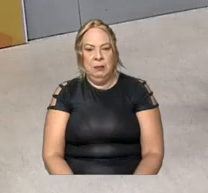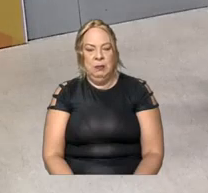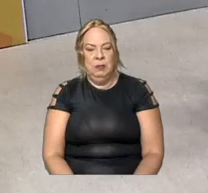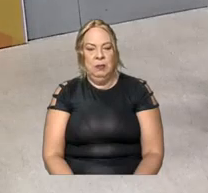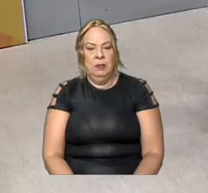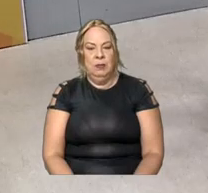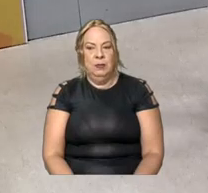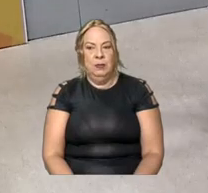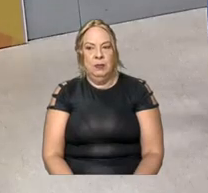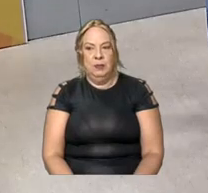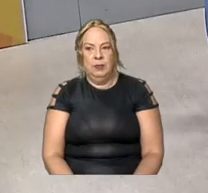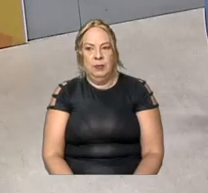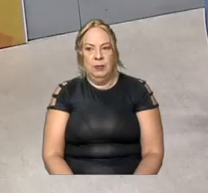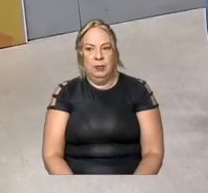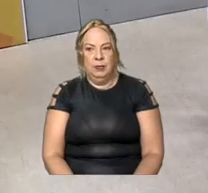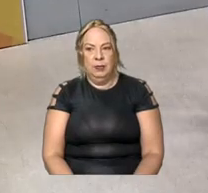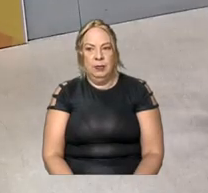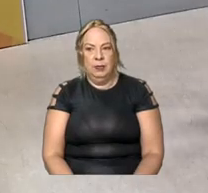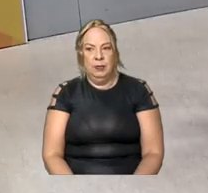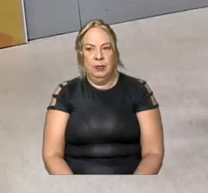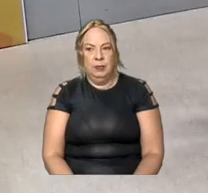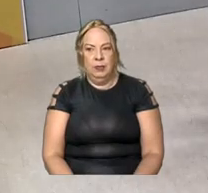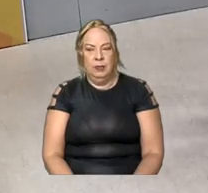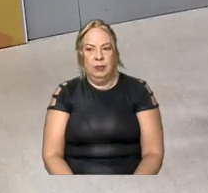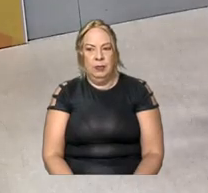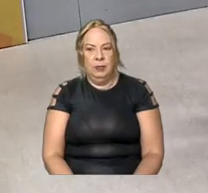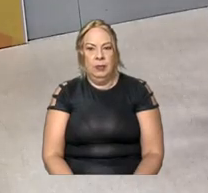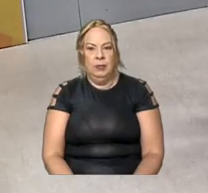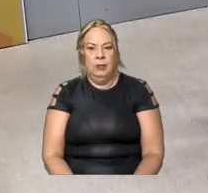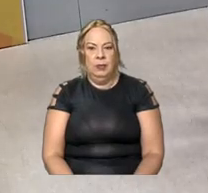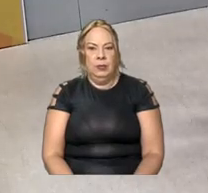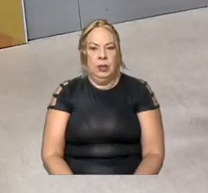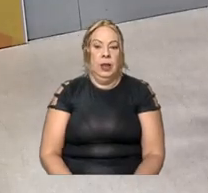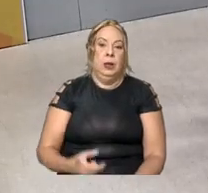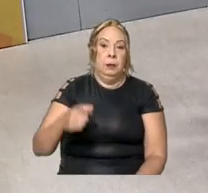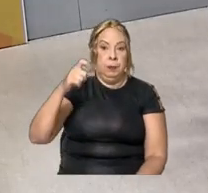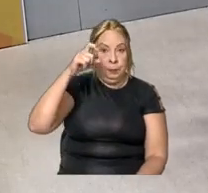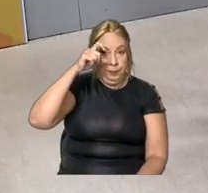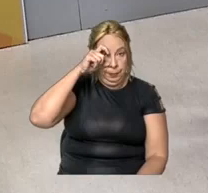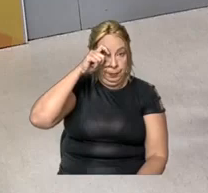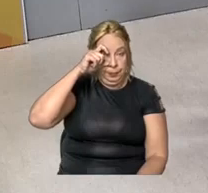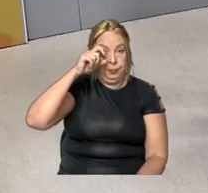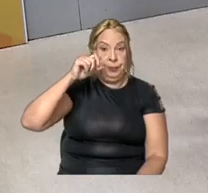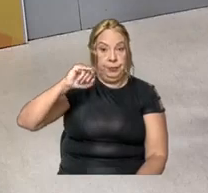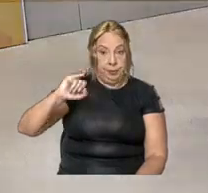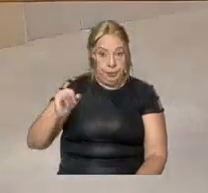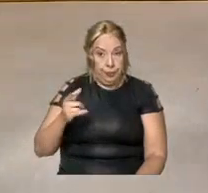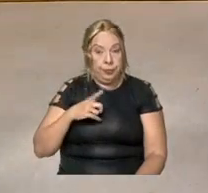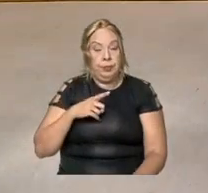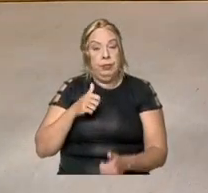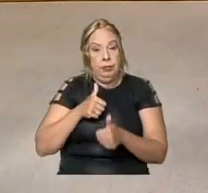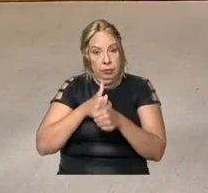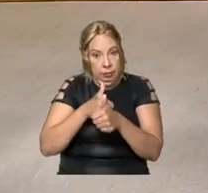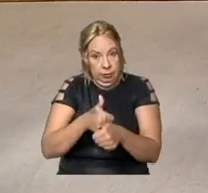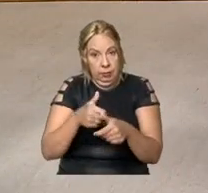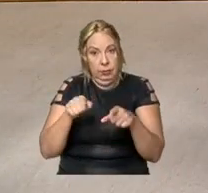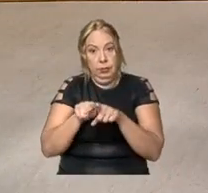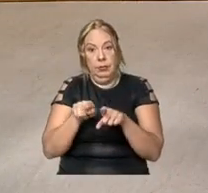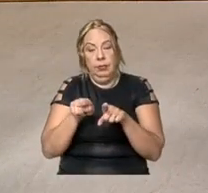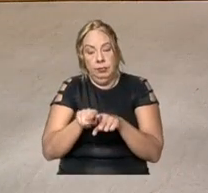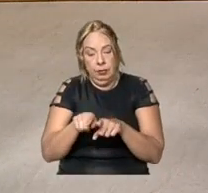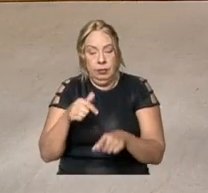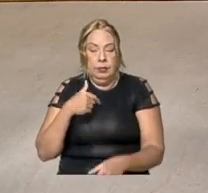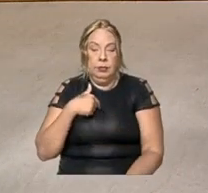Vamos fazer o seguinte, tá seguindo aí, né, o Versiane, a Eve. Me segue também, tô por lá,